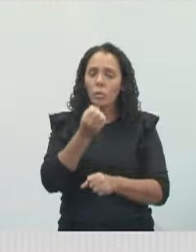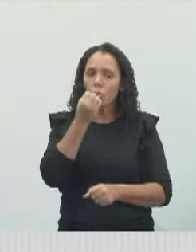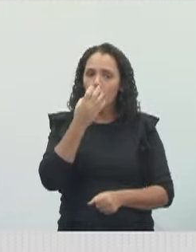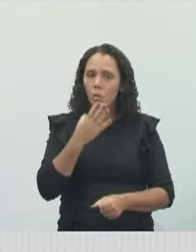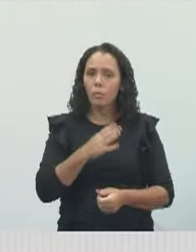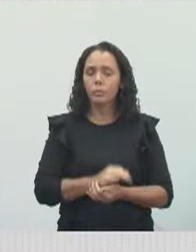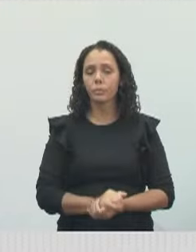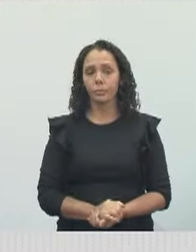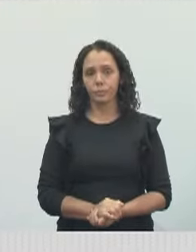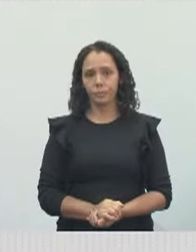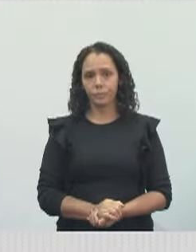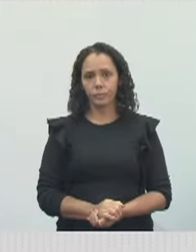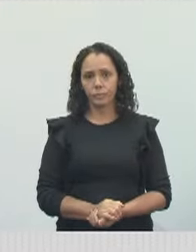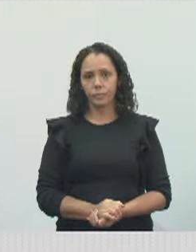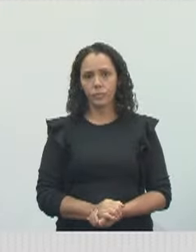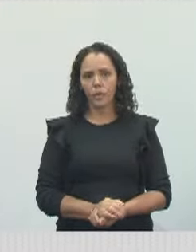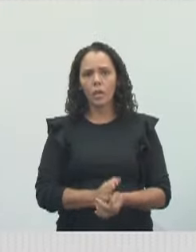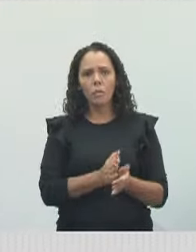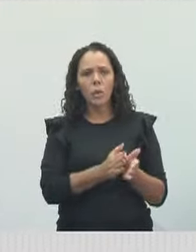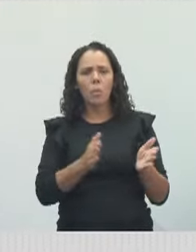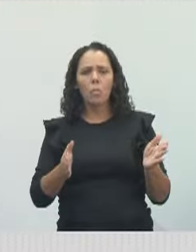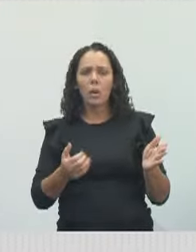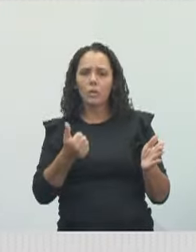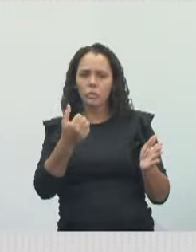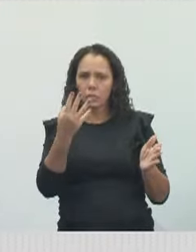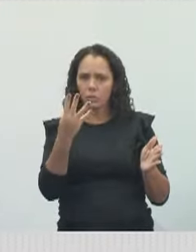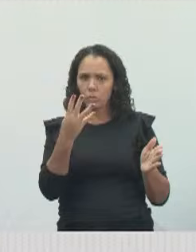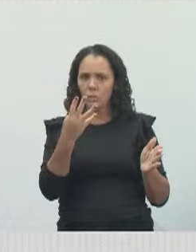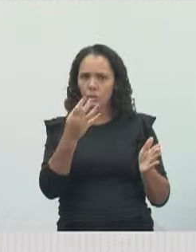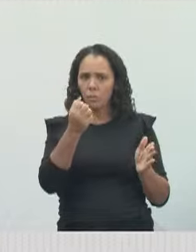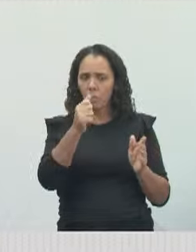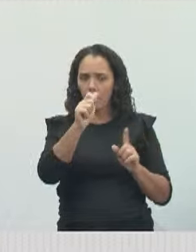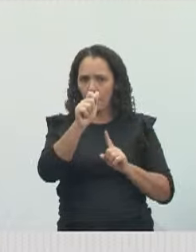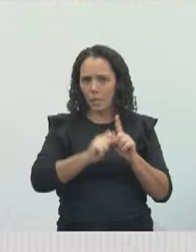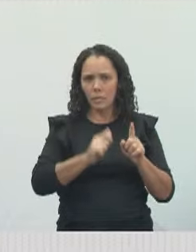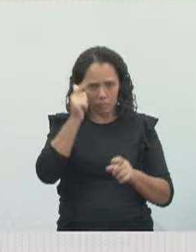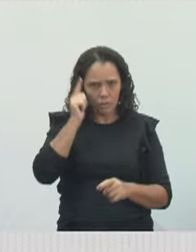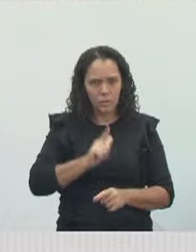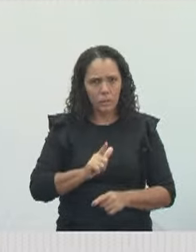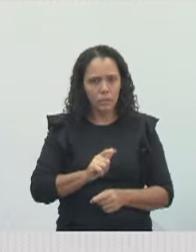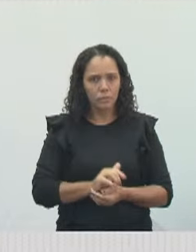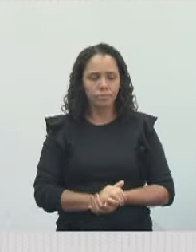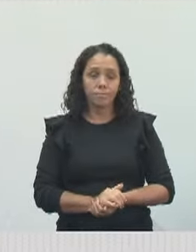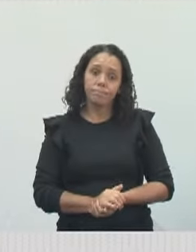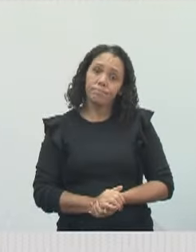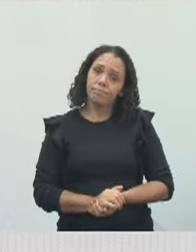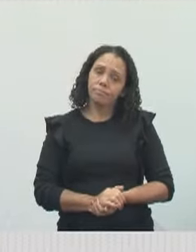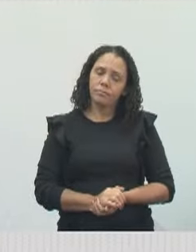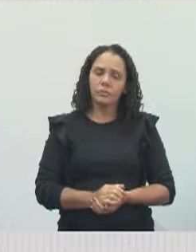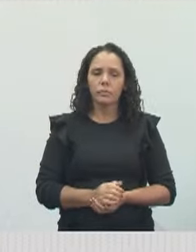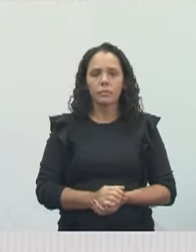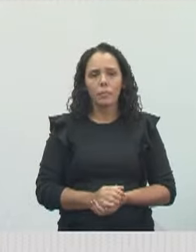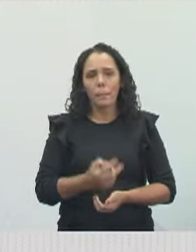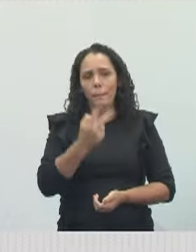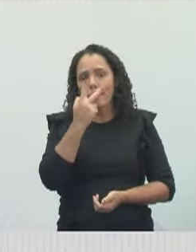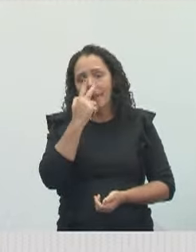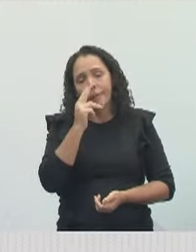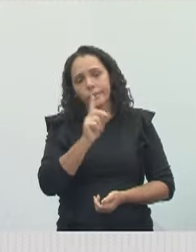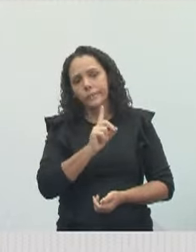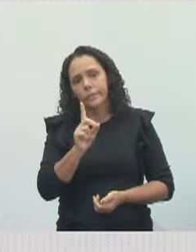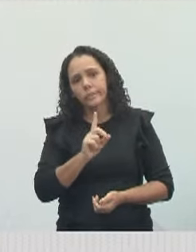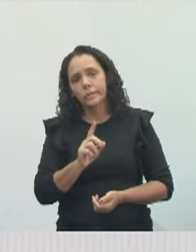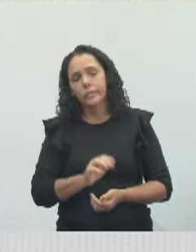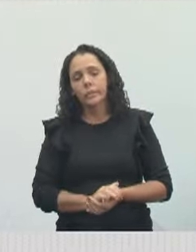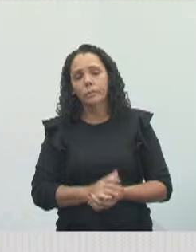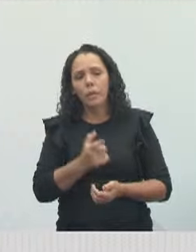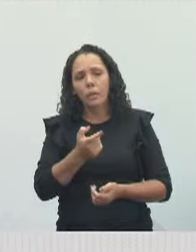Mas provavelmente esse prazo de 14 meses não vai ser cumprido, né? Olha, Marcelo, provavelmente não, né? A gente está vendo aí que já está praticamente